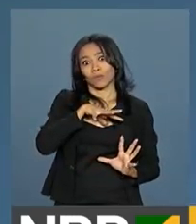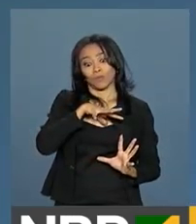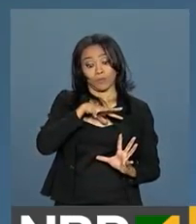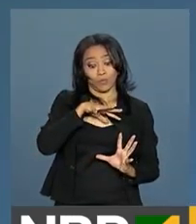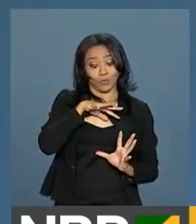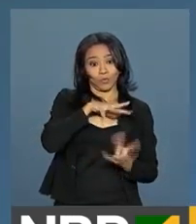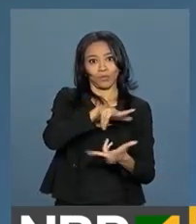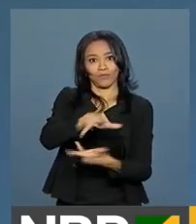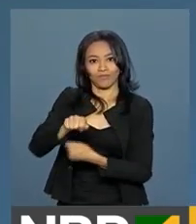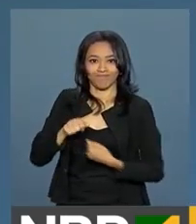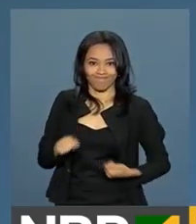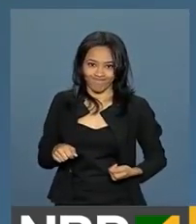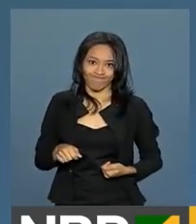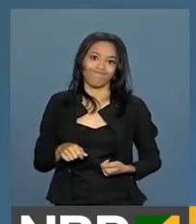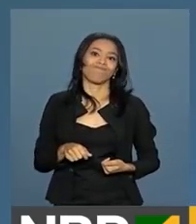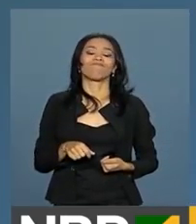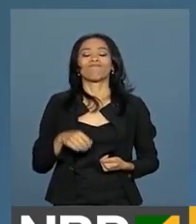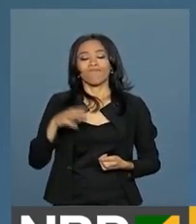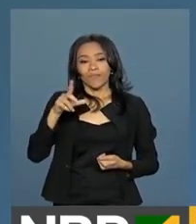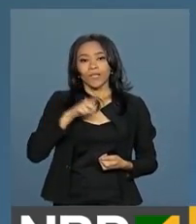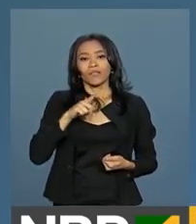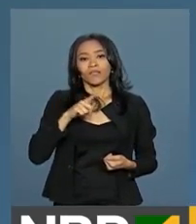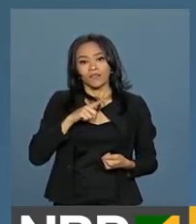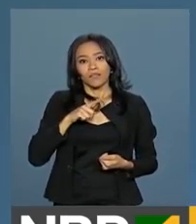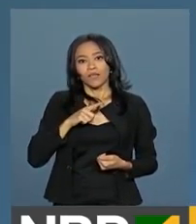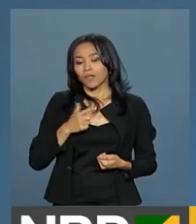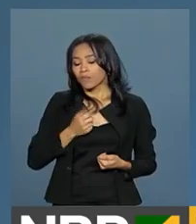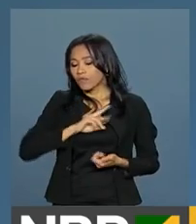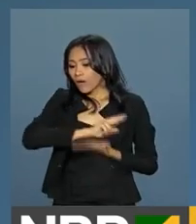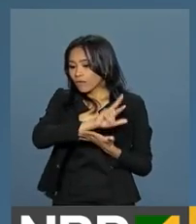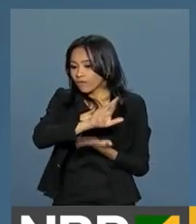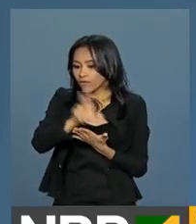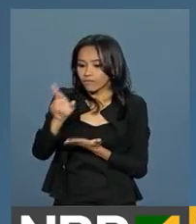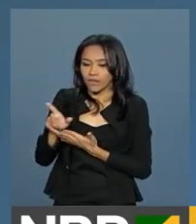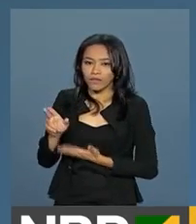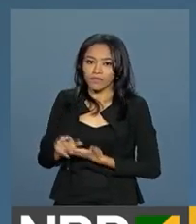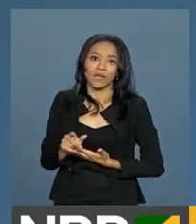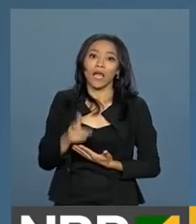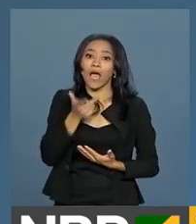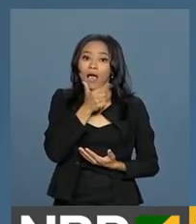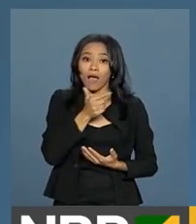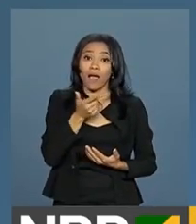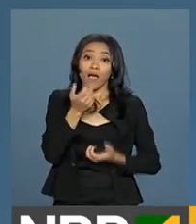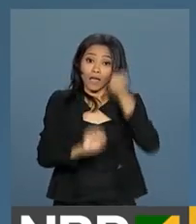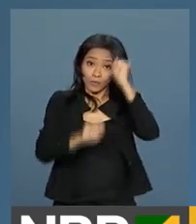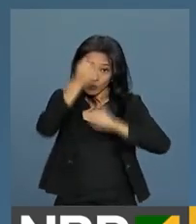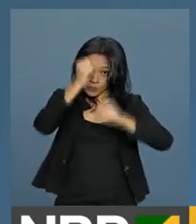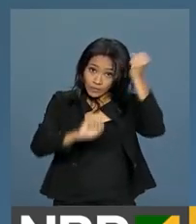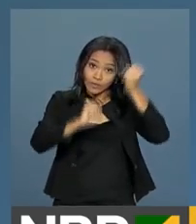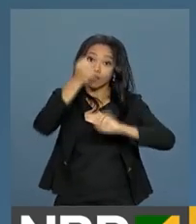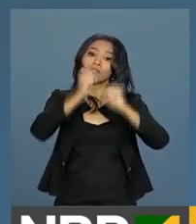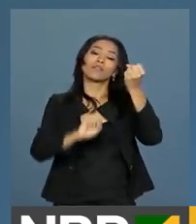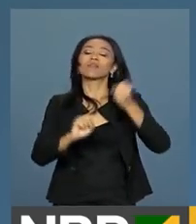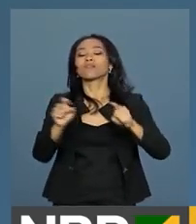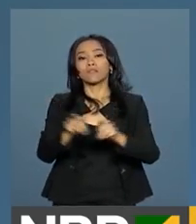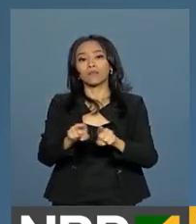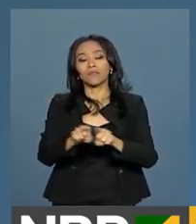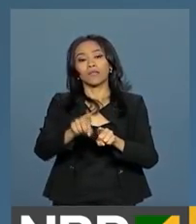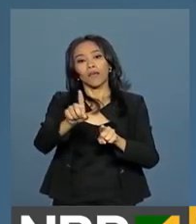planeta na verdade nosso parque industrial é extremamente diversificado nossa agroindústria blairo é de